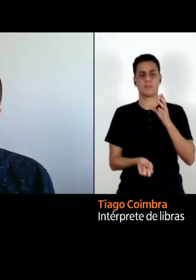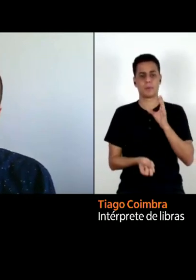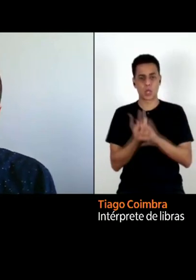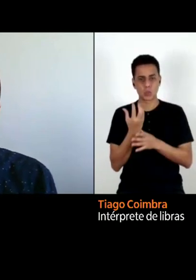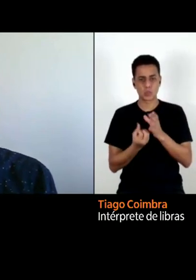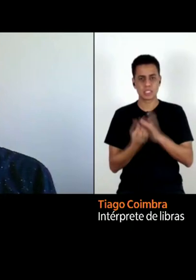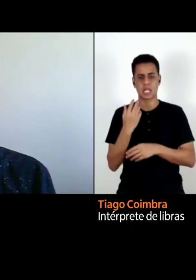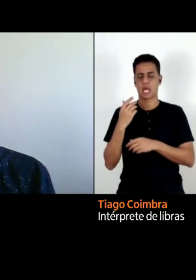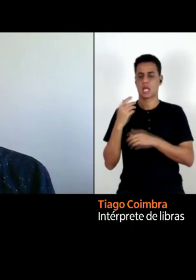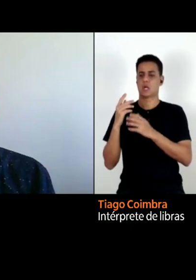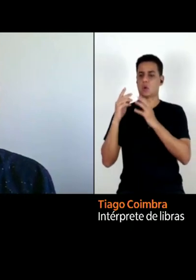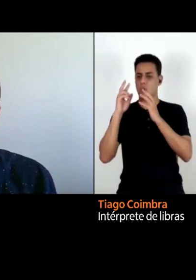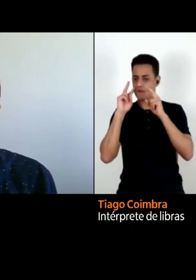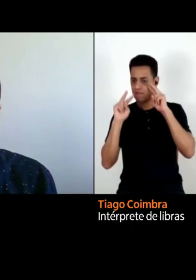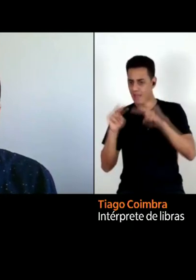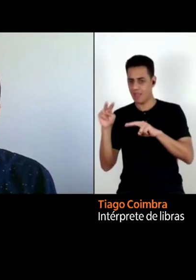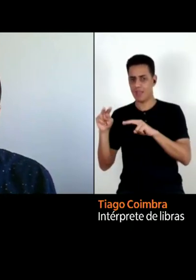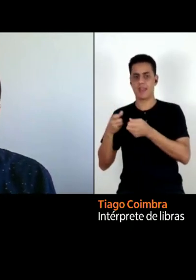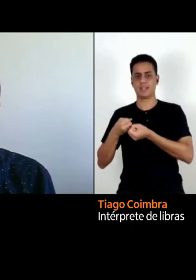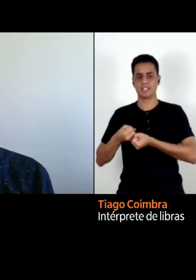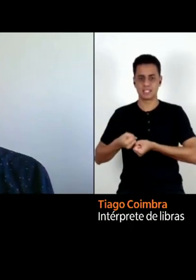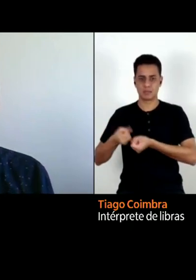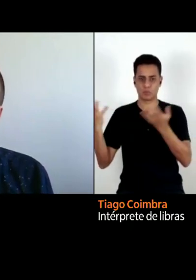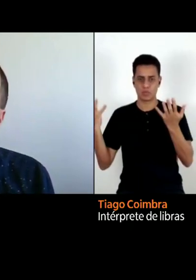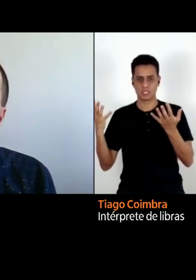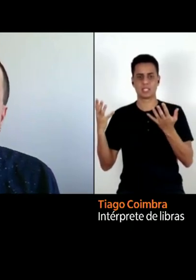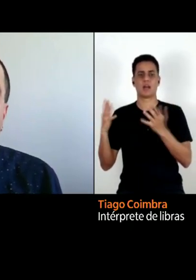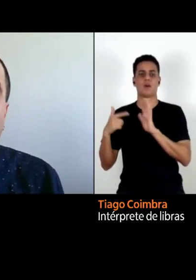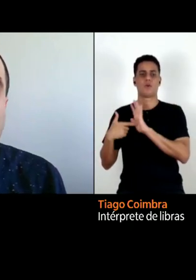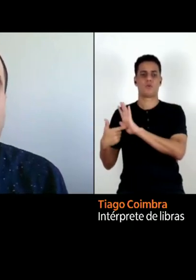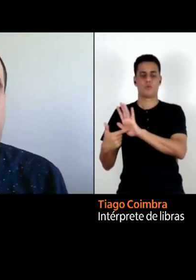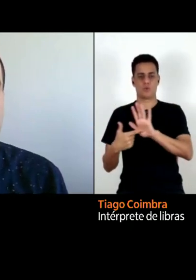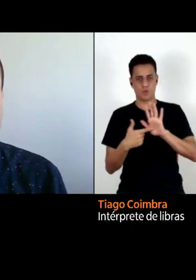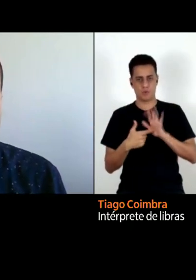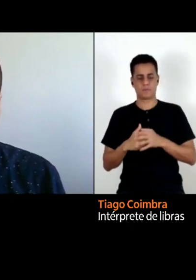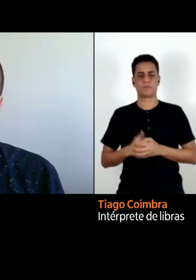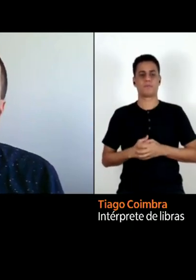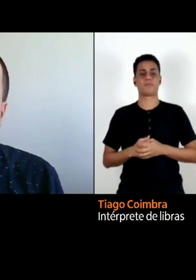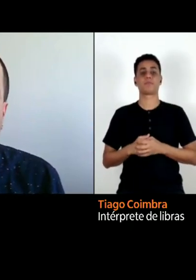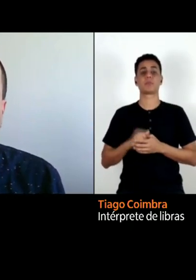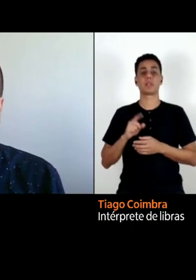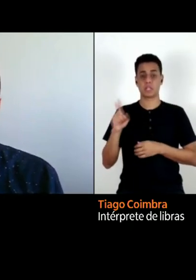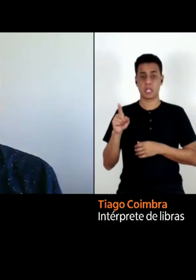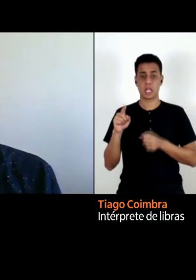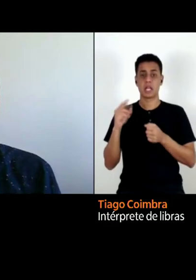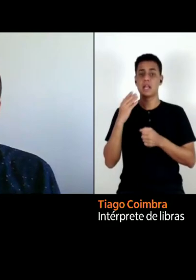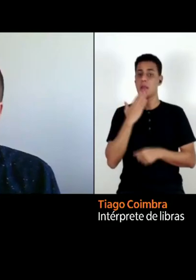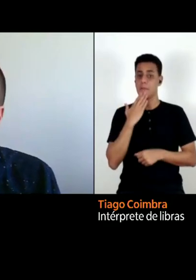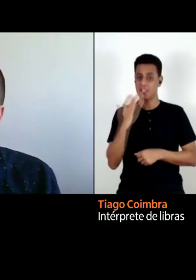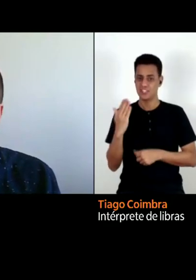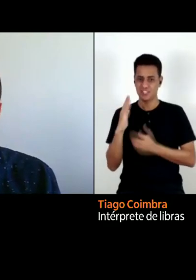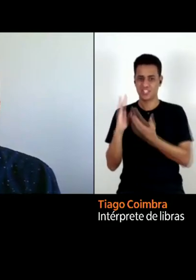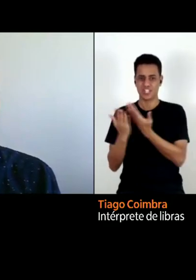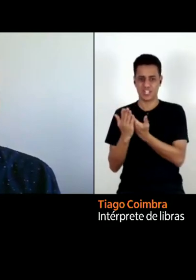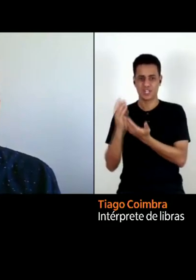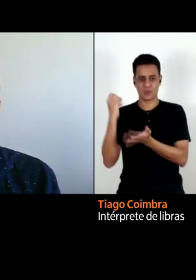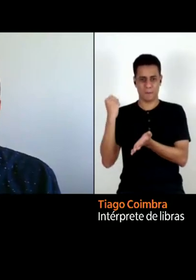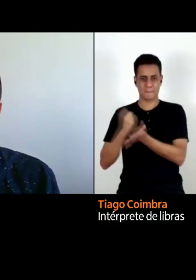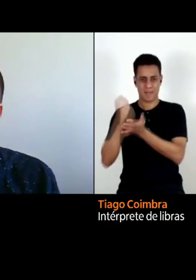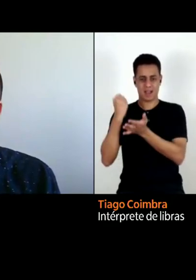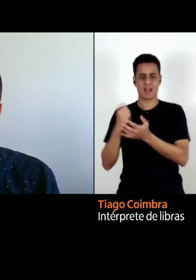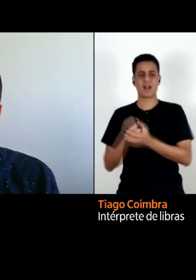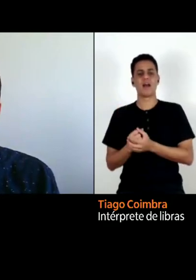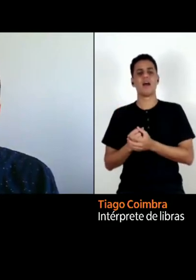revelação, distribuição, exibição, e fez acompanhar esse pedido de patente de um fragmento